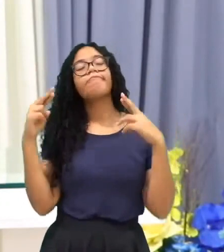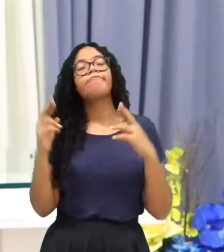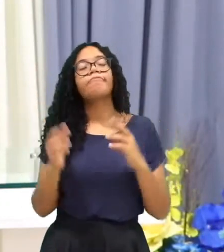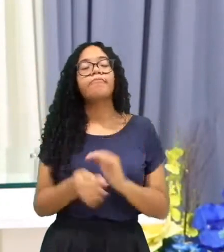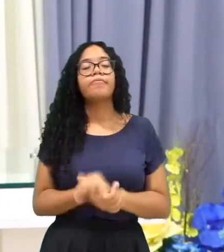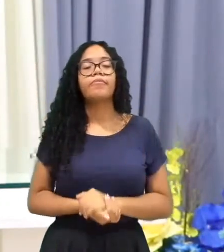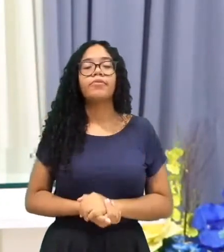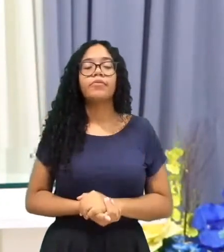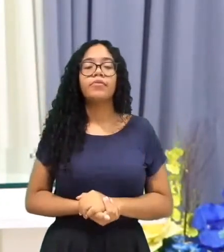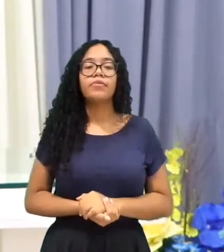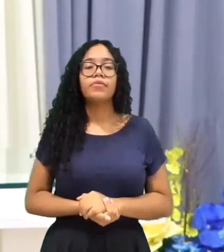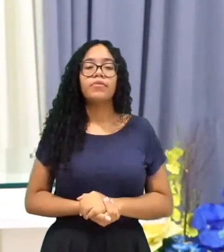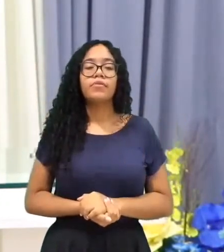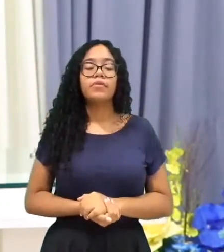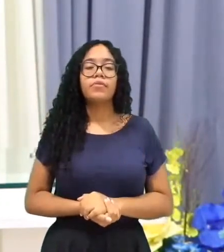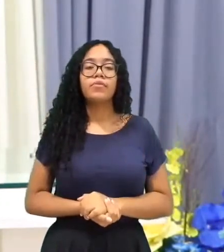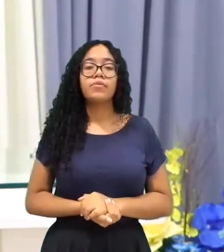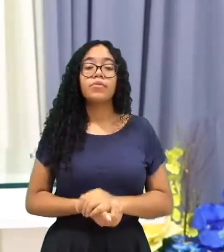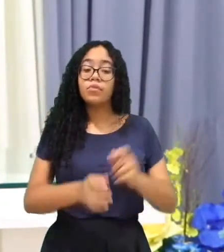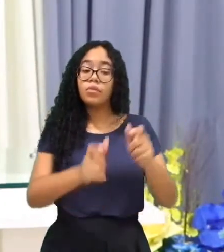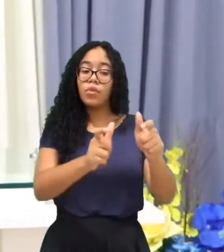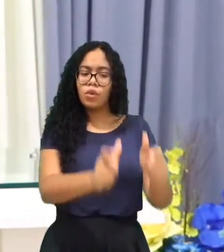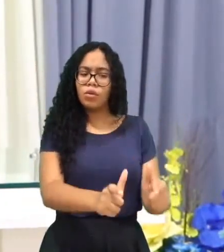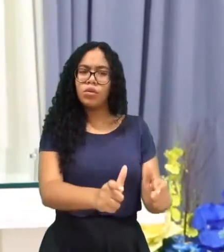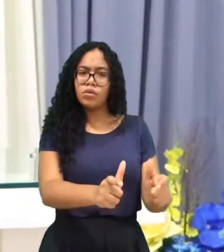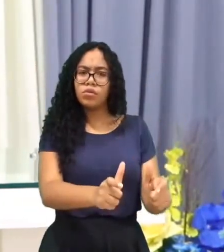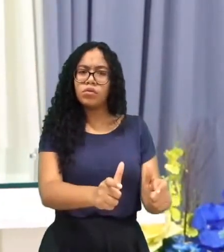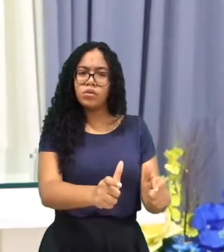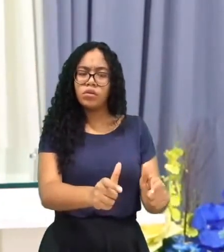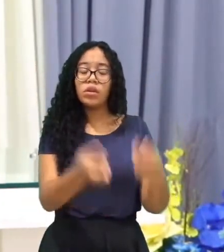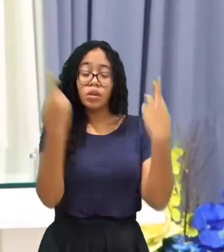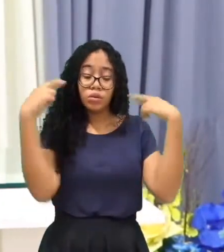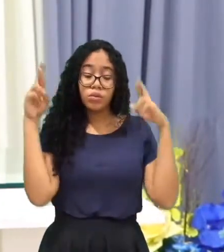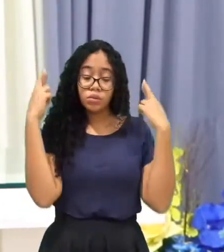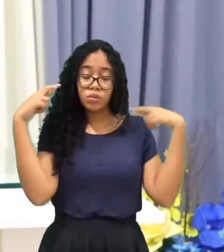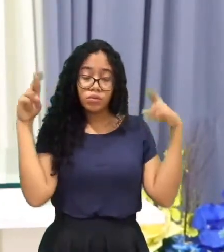água, onde o rebanho